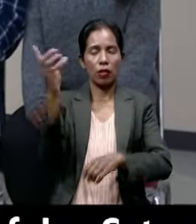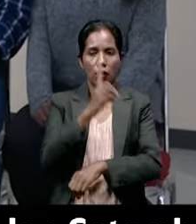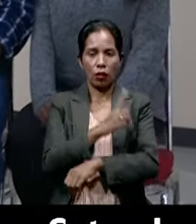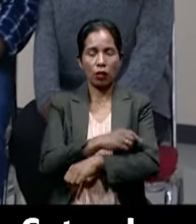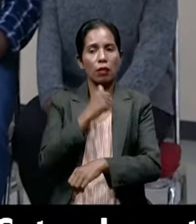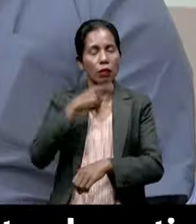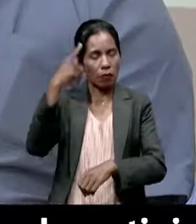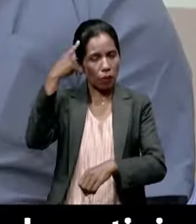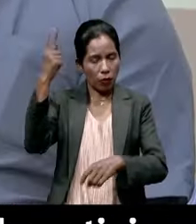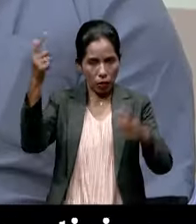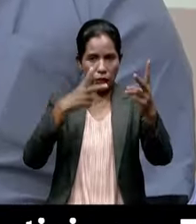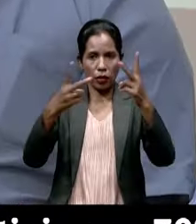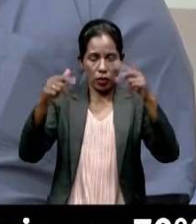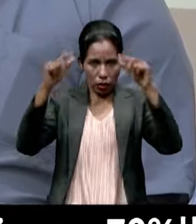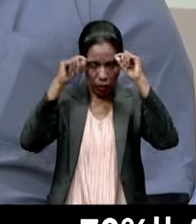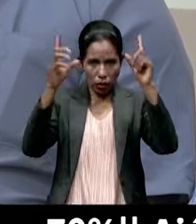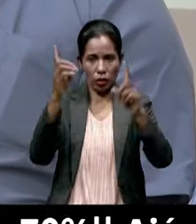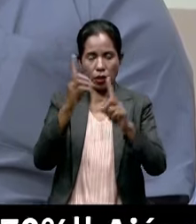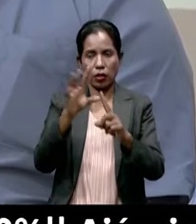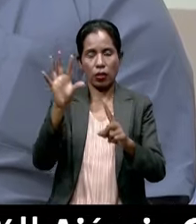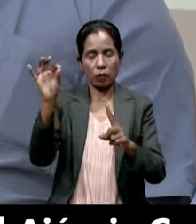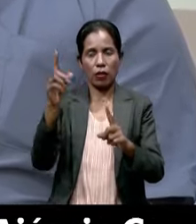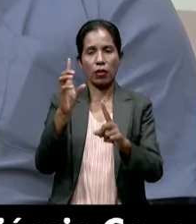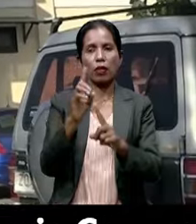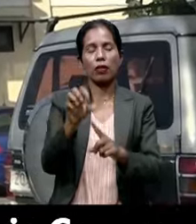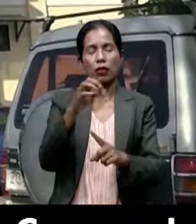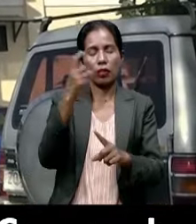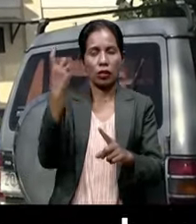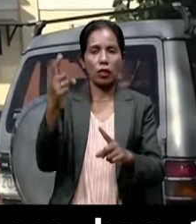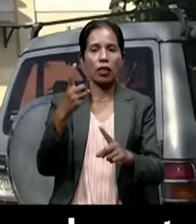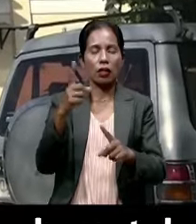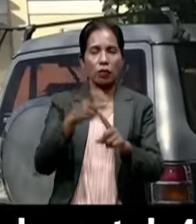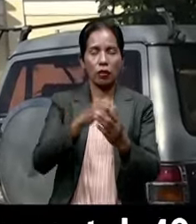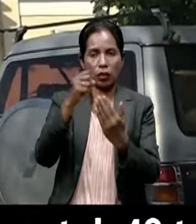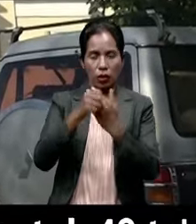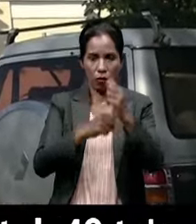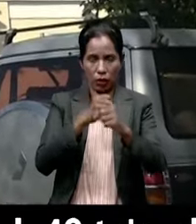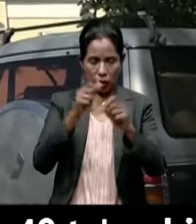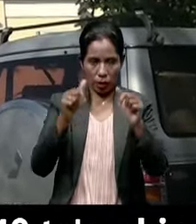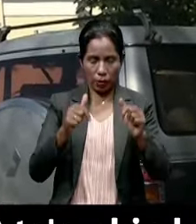nia visite a Timor-Leste, lorong sia tolong sauna singida fulan setembro, tinang nei. Rohimadia, Zemir Santos, Ziemen.